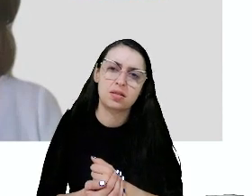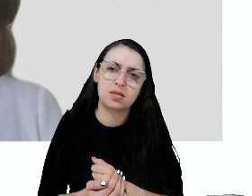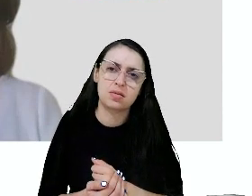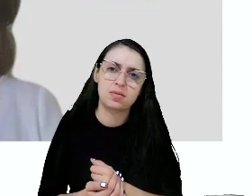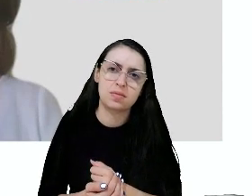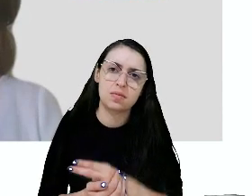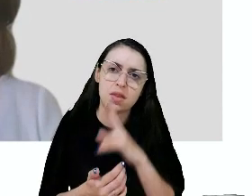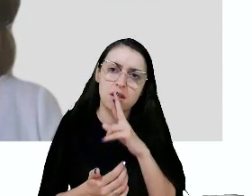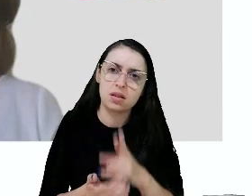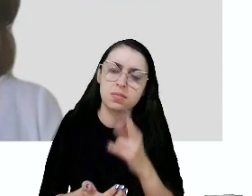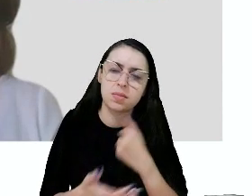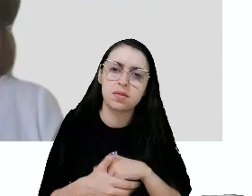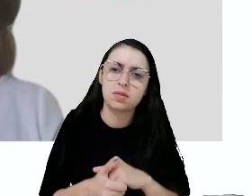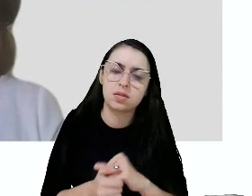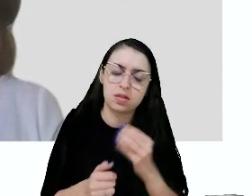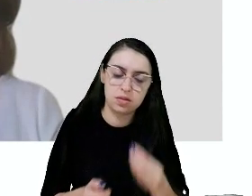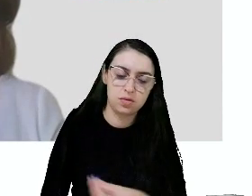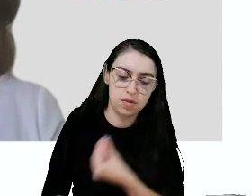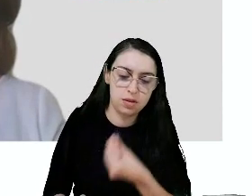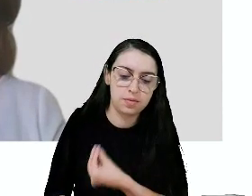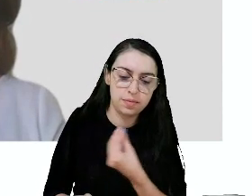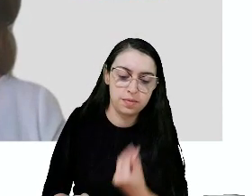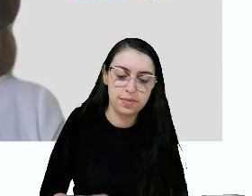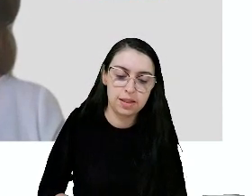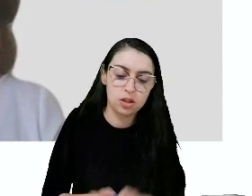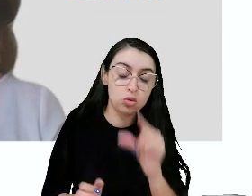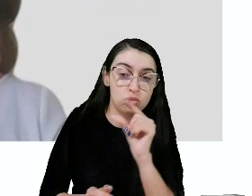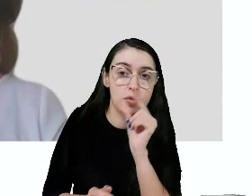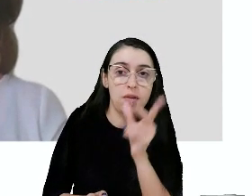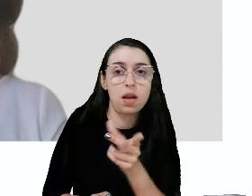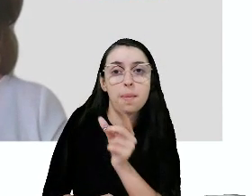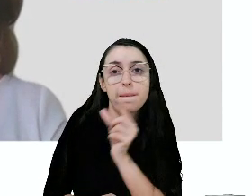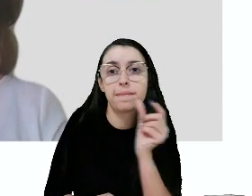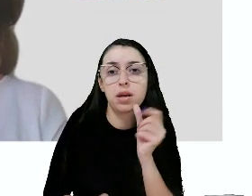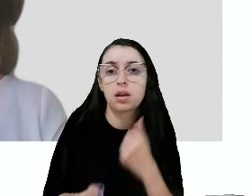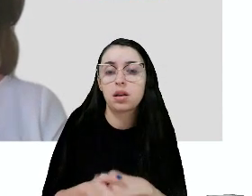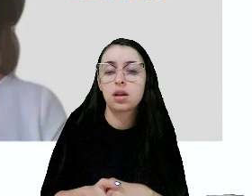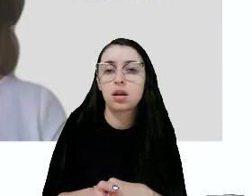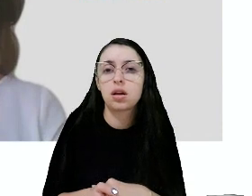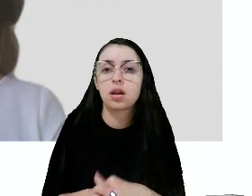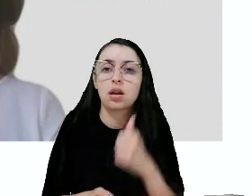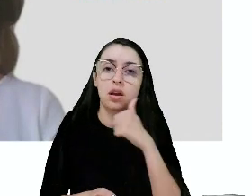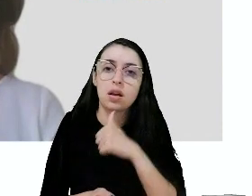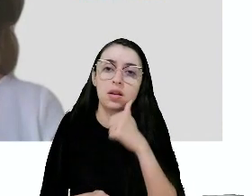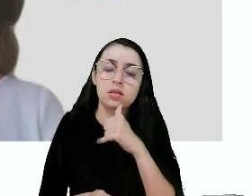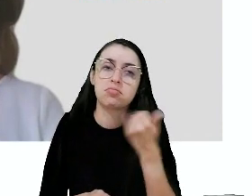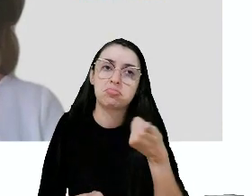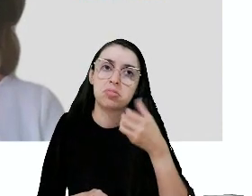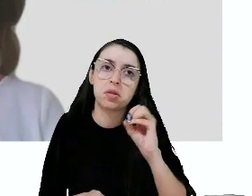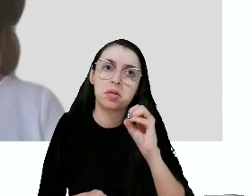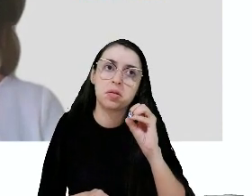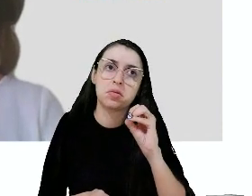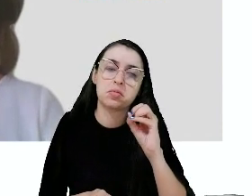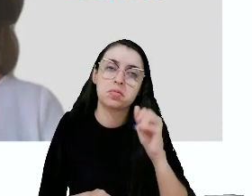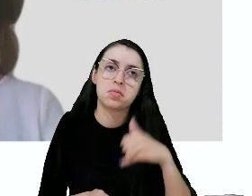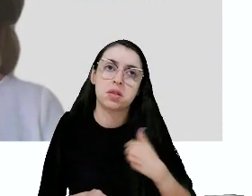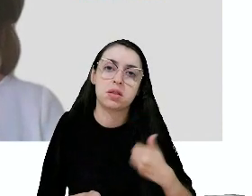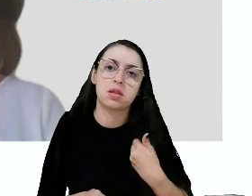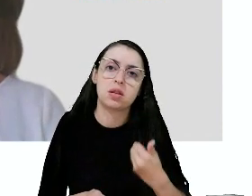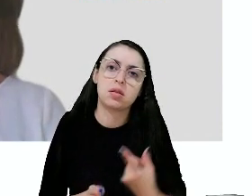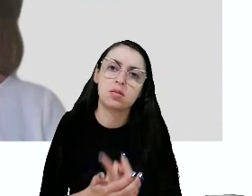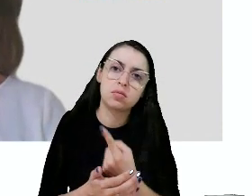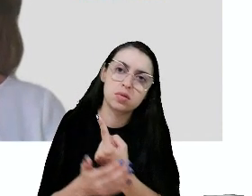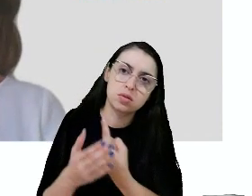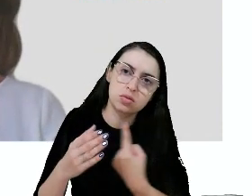que nós estamos vivendo. Não é? Para contar só um pedacinho, essa garota de 10 anos, ela teve que